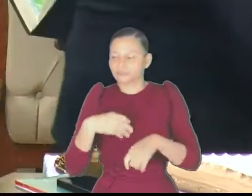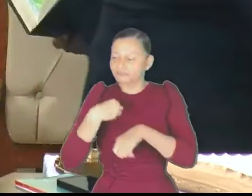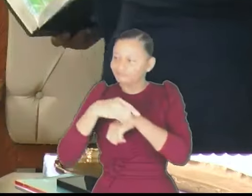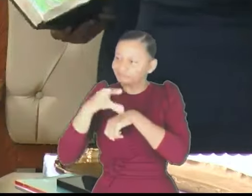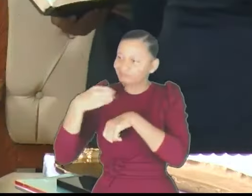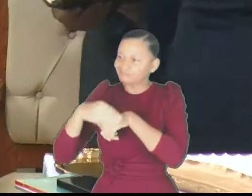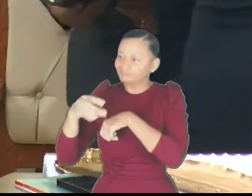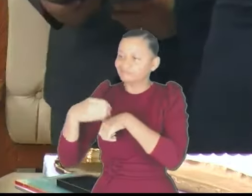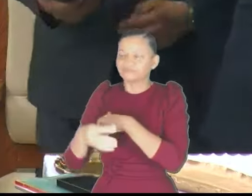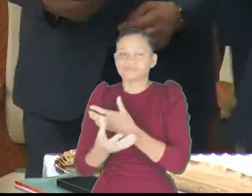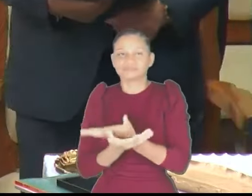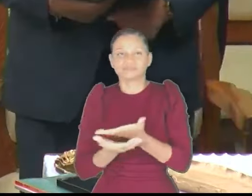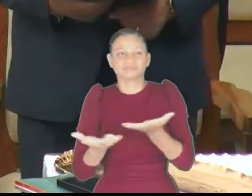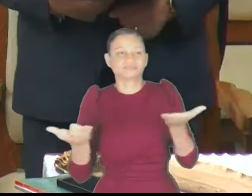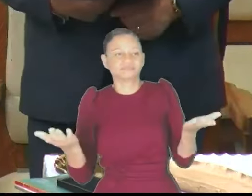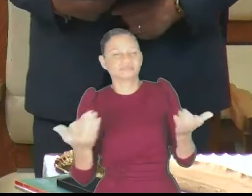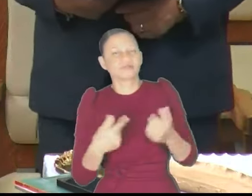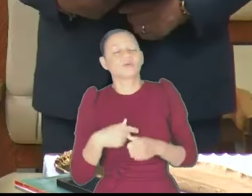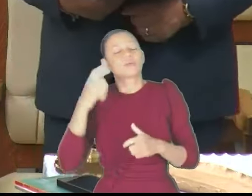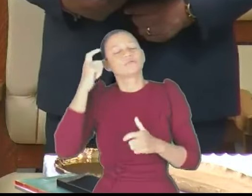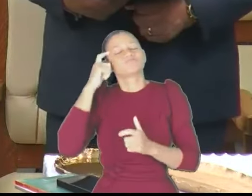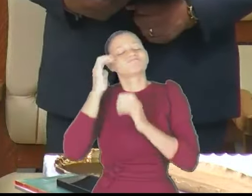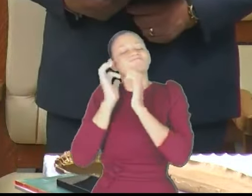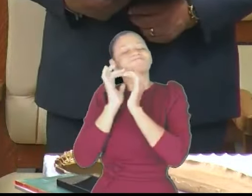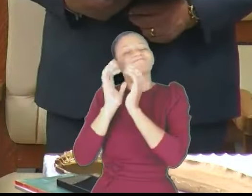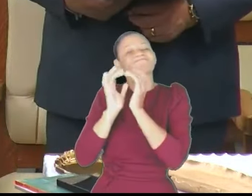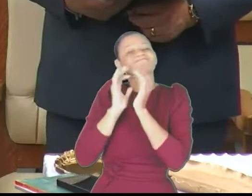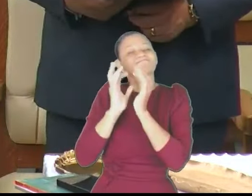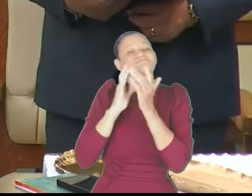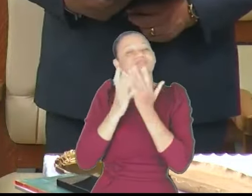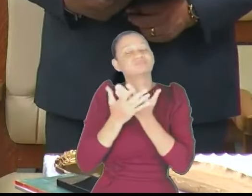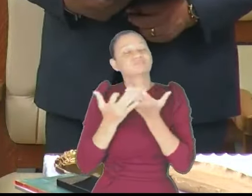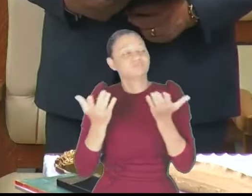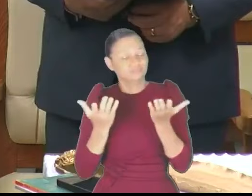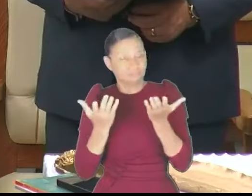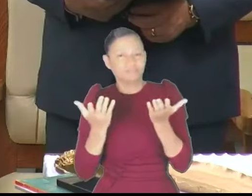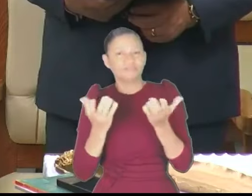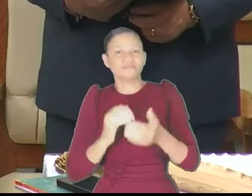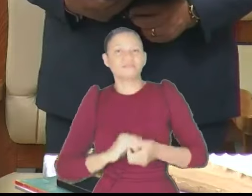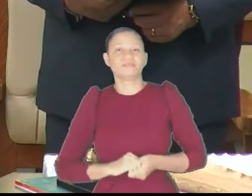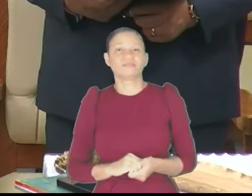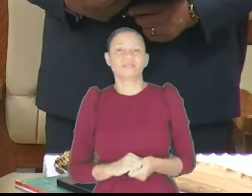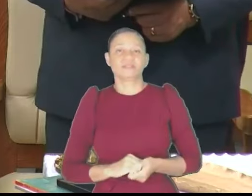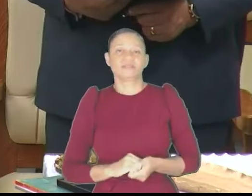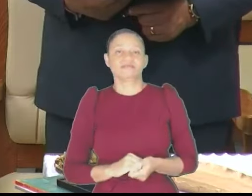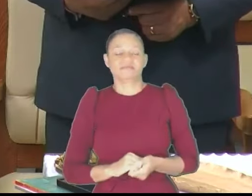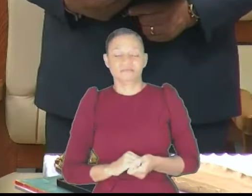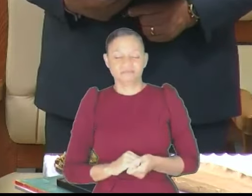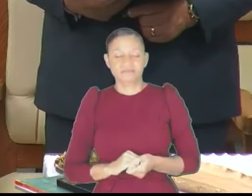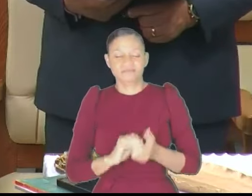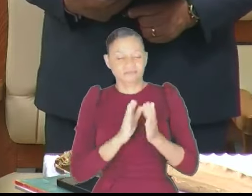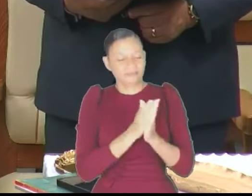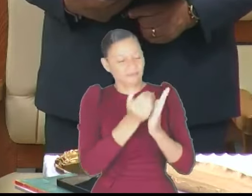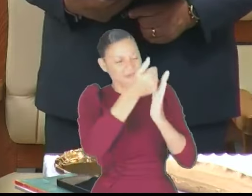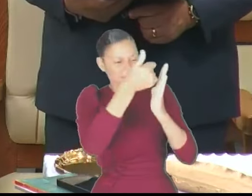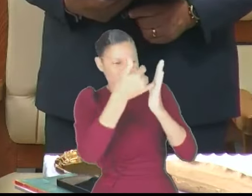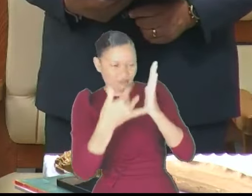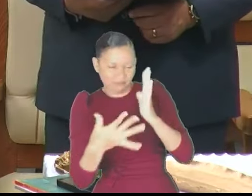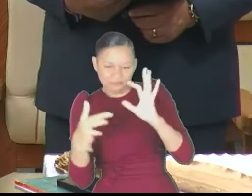convosco um pensamento dentro da palavra do